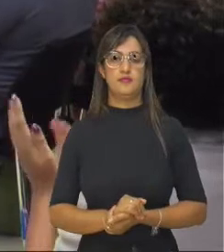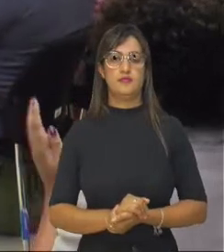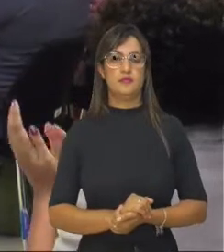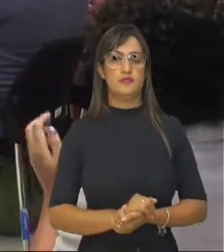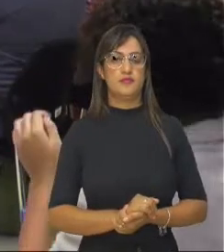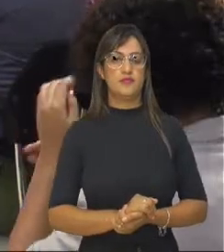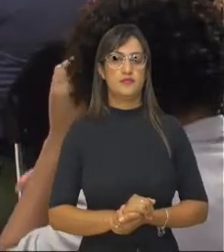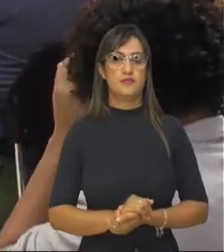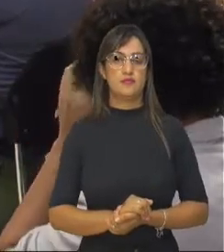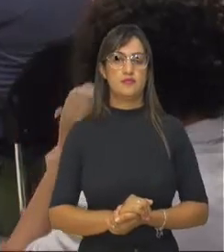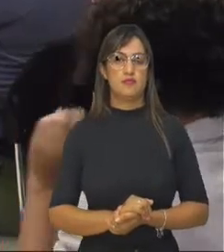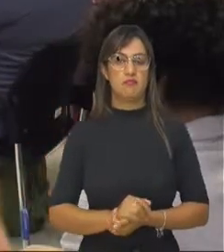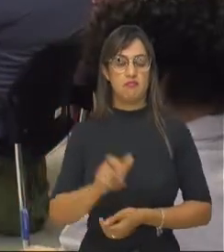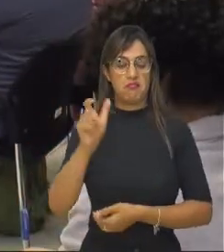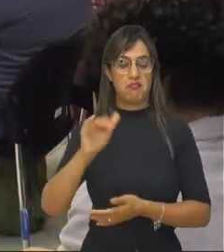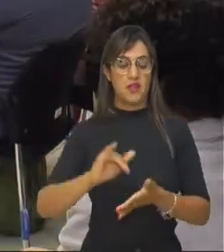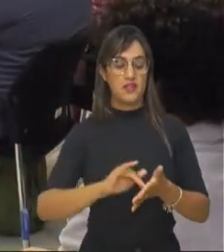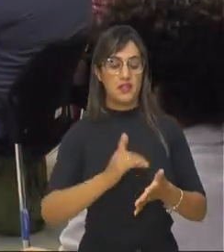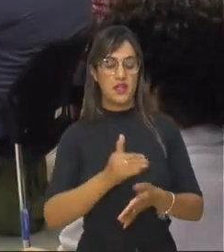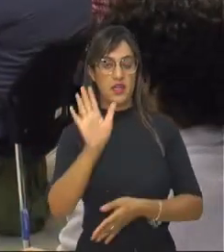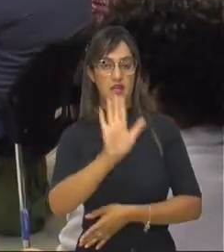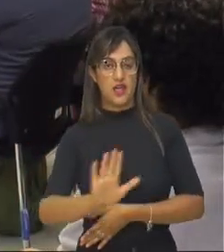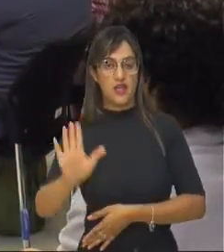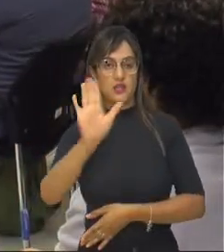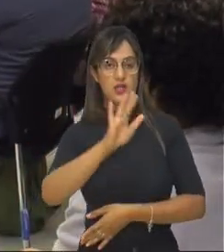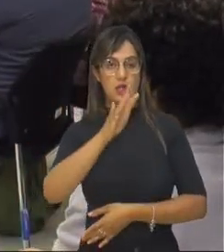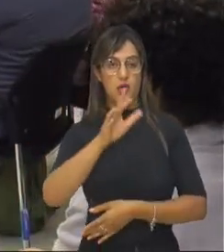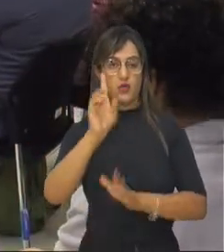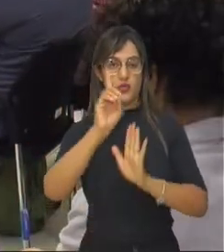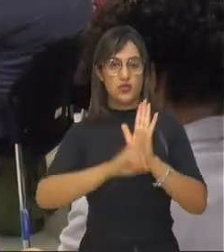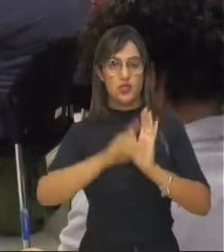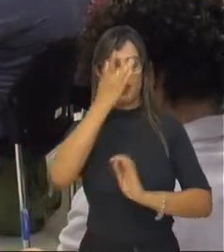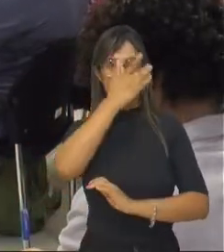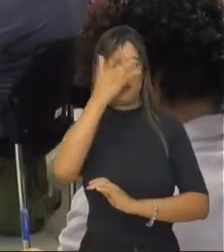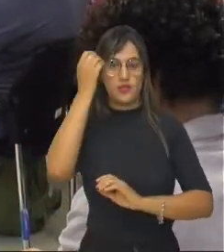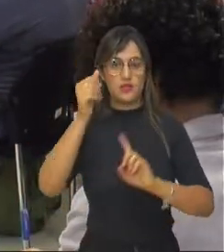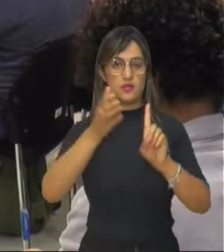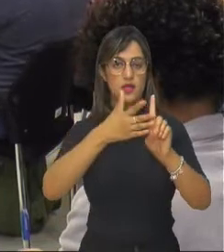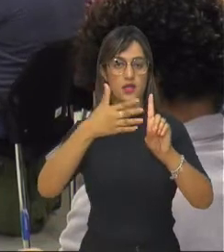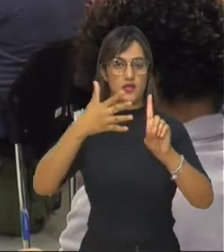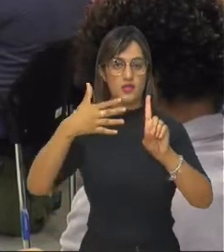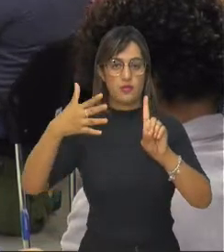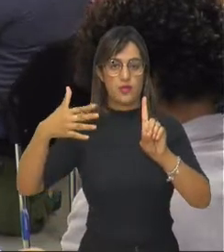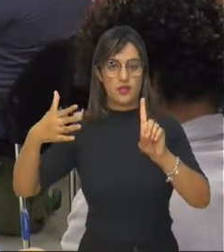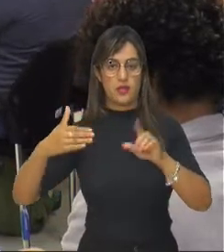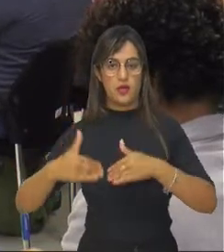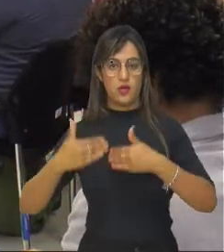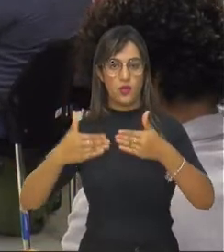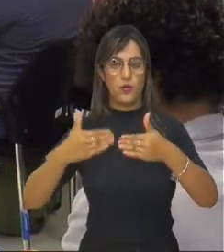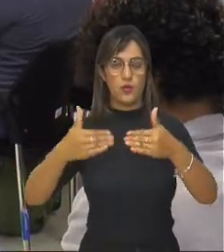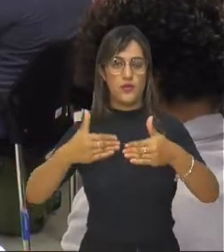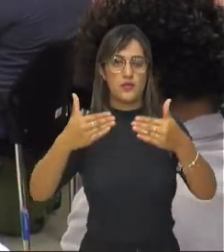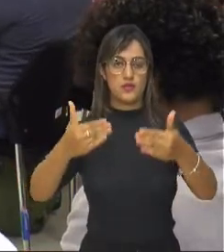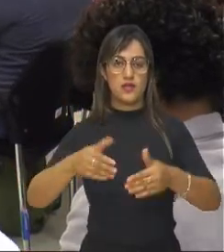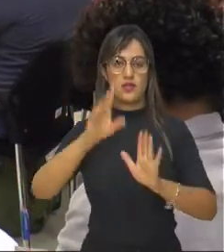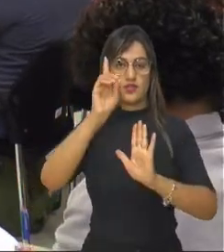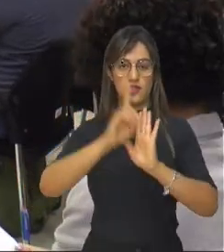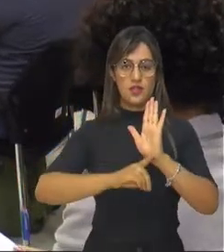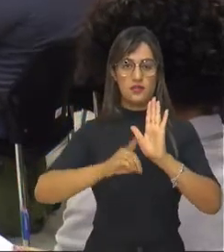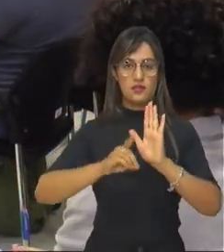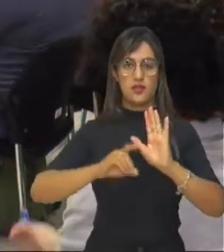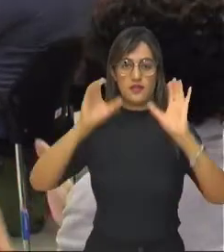Ela que é secretária nacional dos direitos das pessoas LGBTQIA+, do Ministério dos Direitos Humanos e da Cidadania, Simi